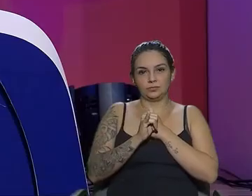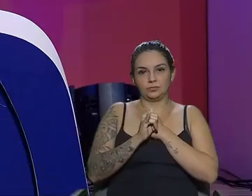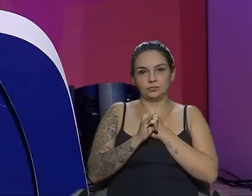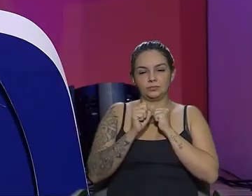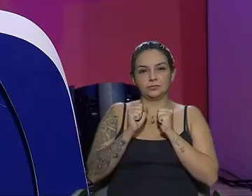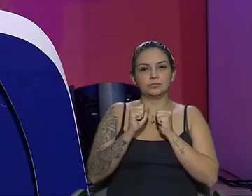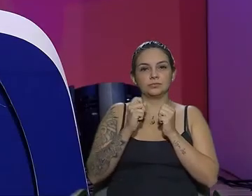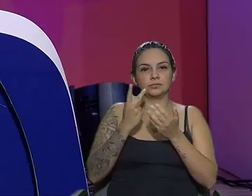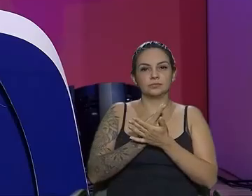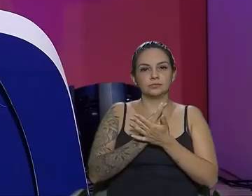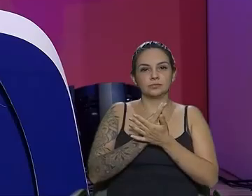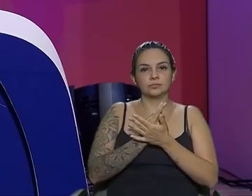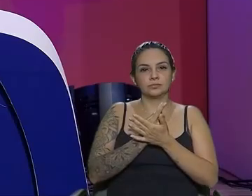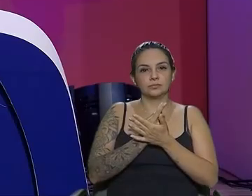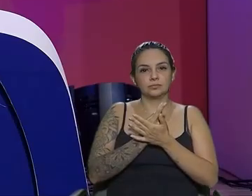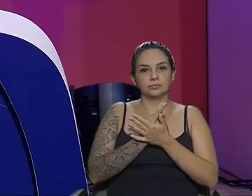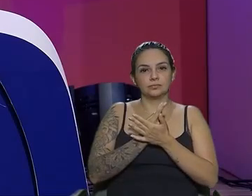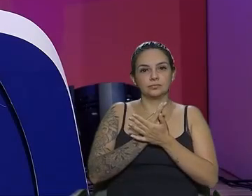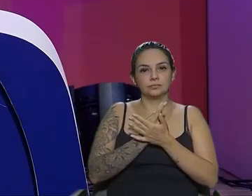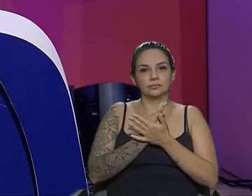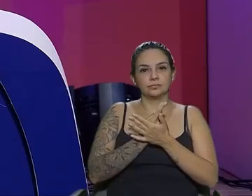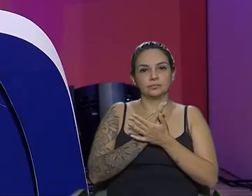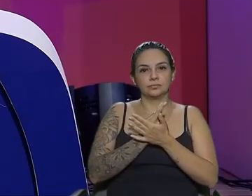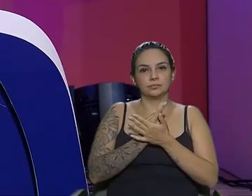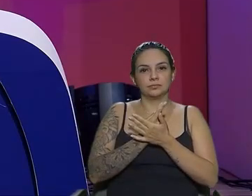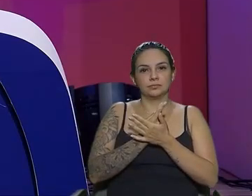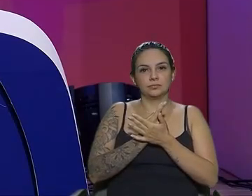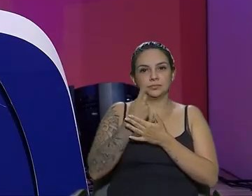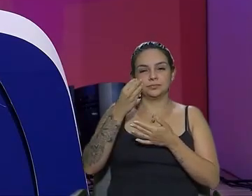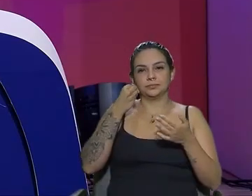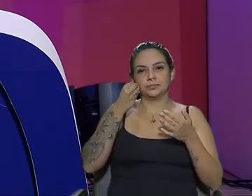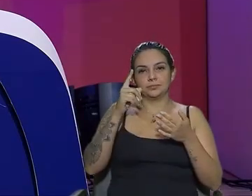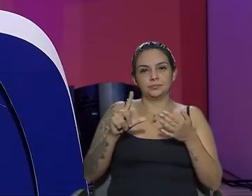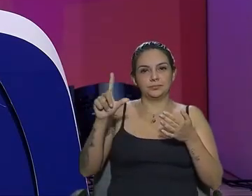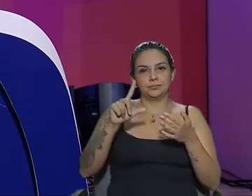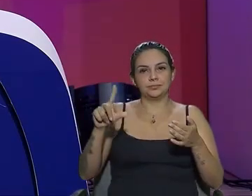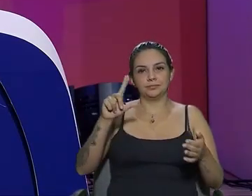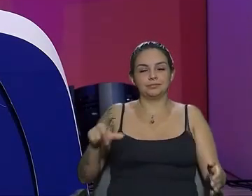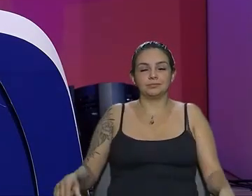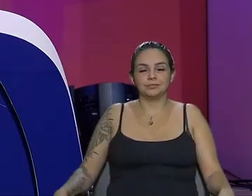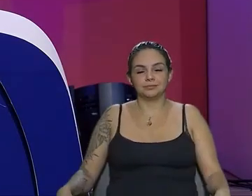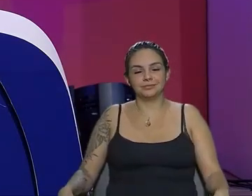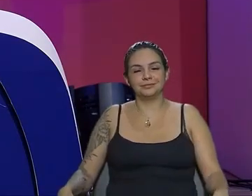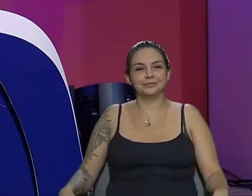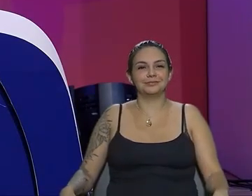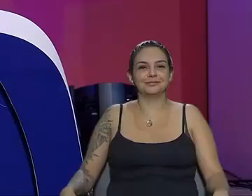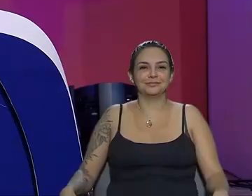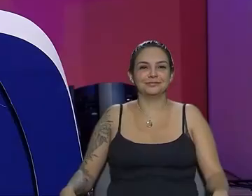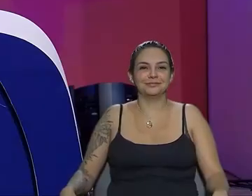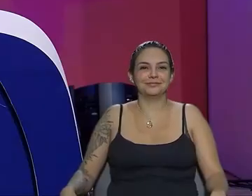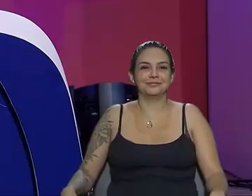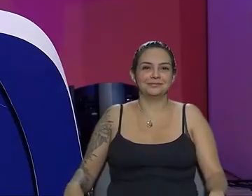compridas brancas aberta. Leva no pescoço o crachá dos participantes do evento e usa óculos redondos de aro marrom. No